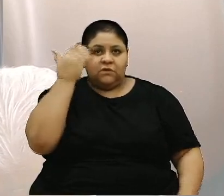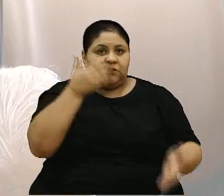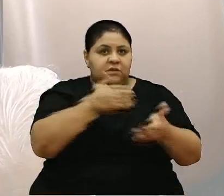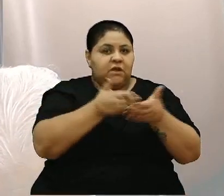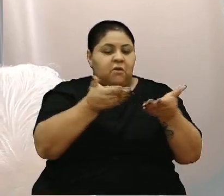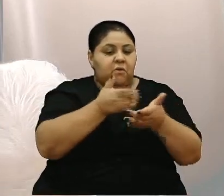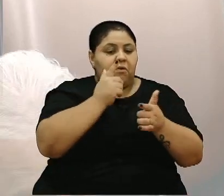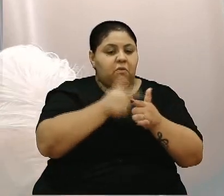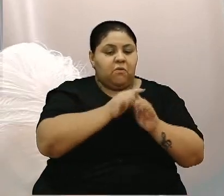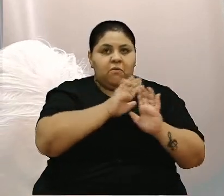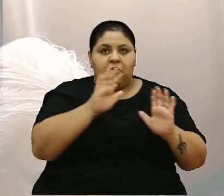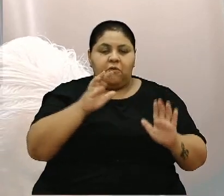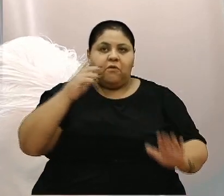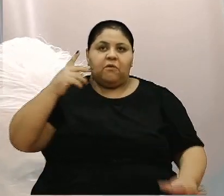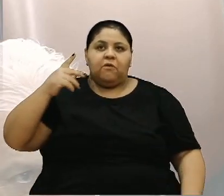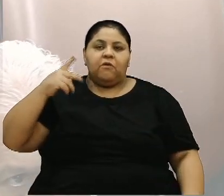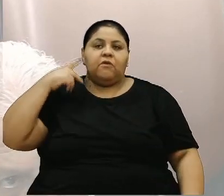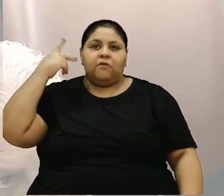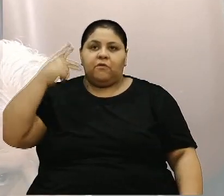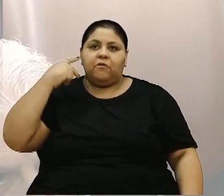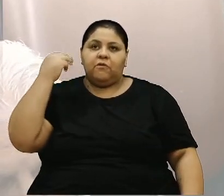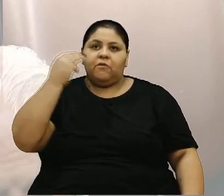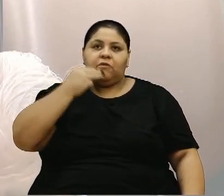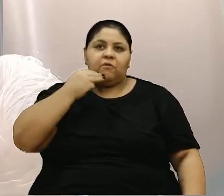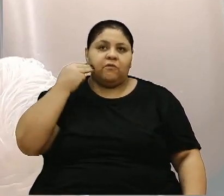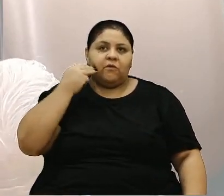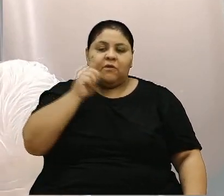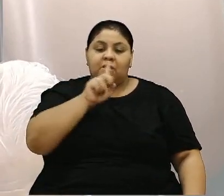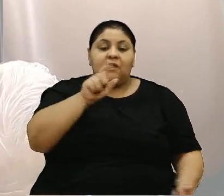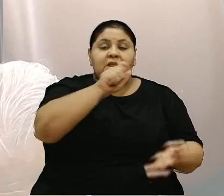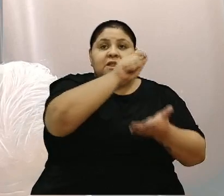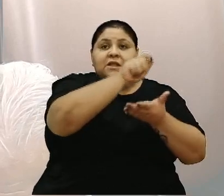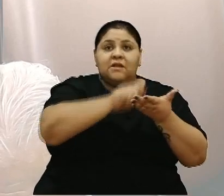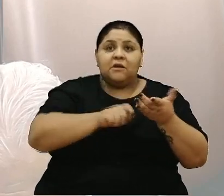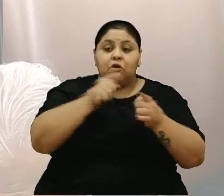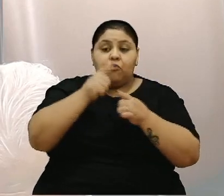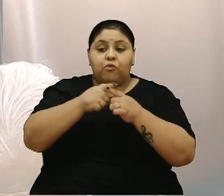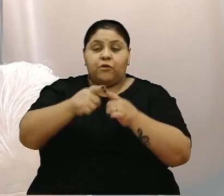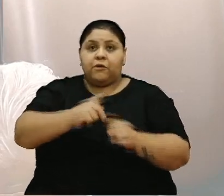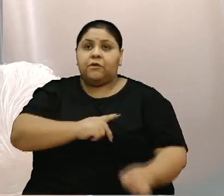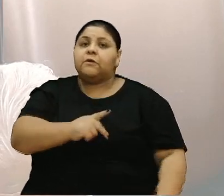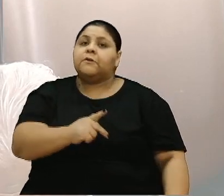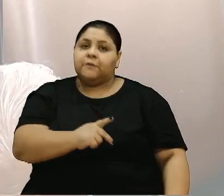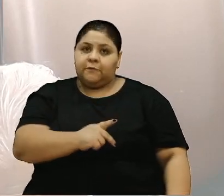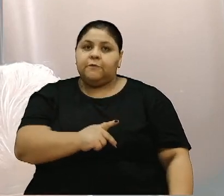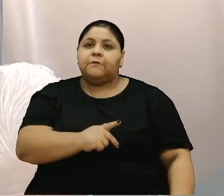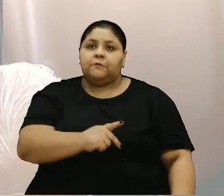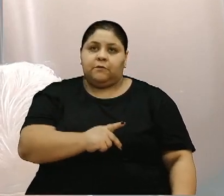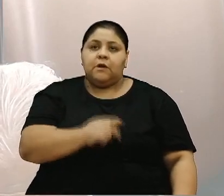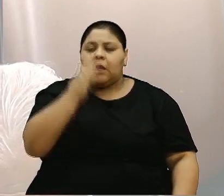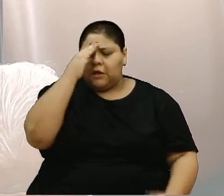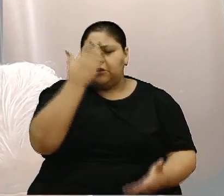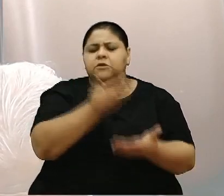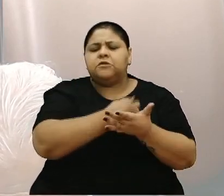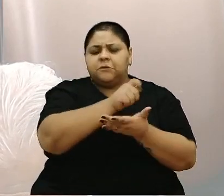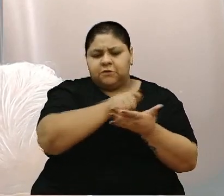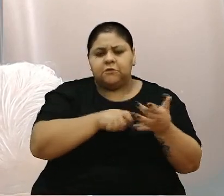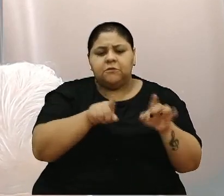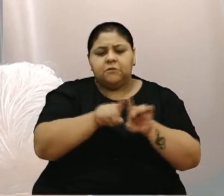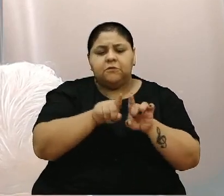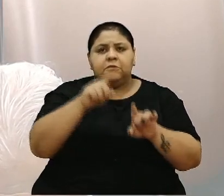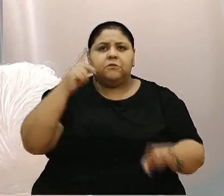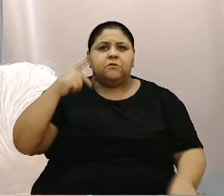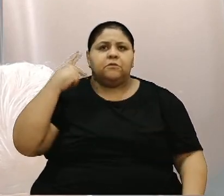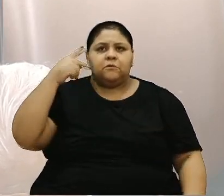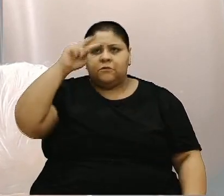porquê. A vereadora Marisol não assinou por causa ela é presidente, que eu tenho certeza que assinaria, né? E o vereador